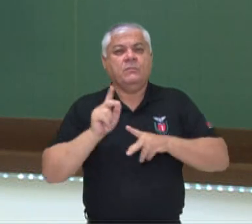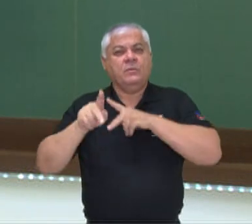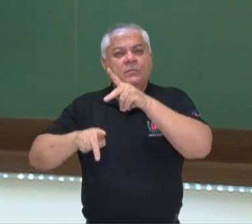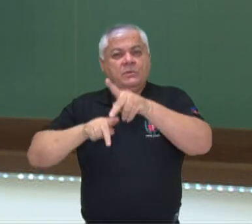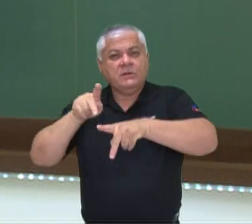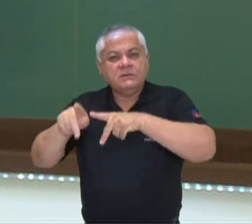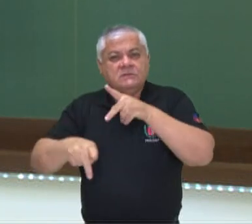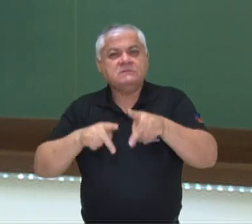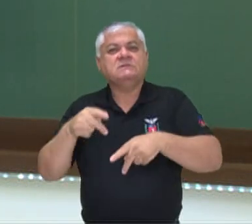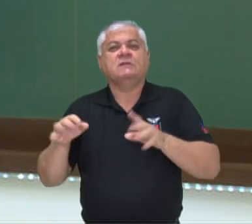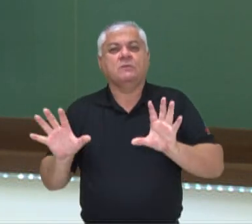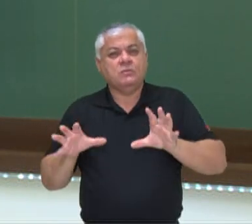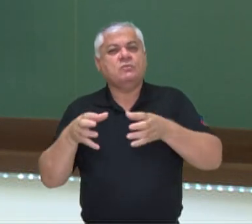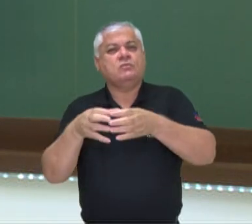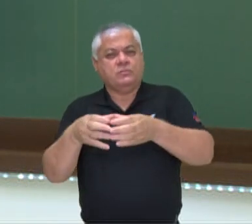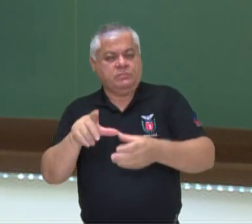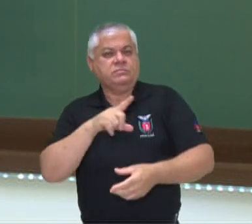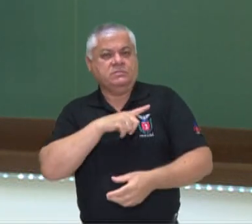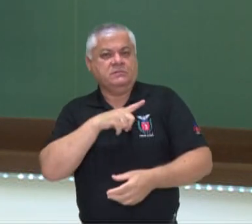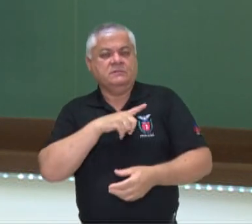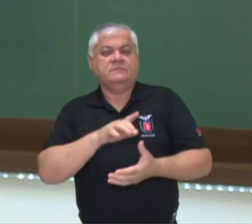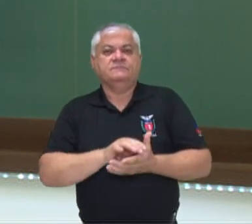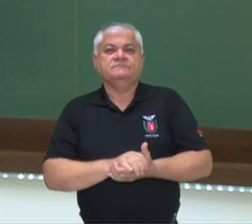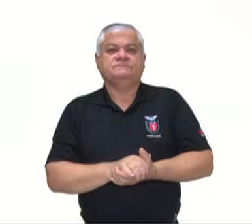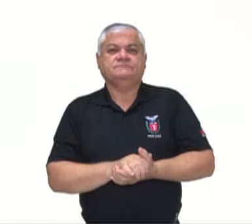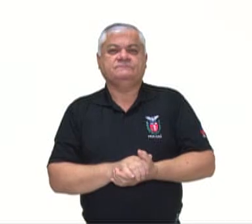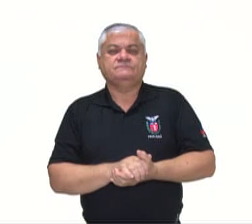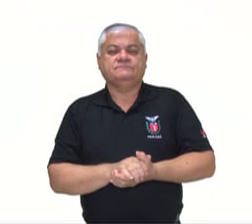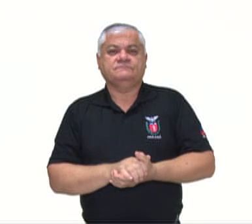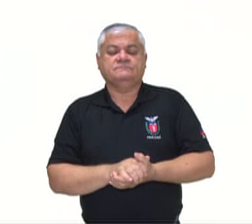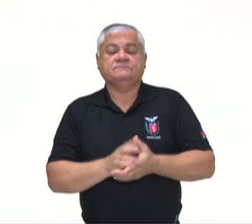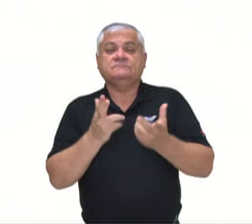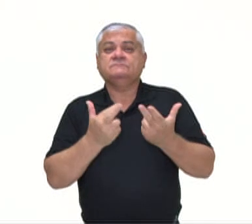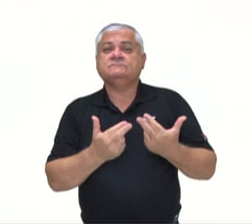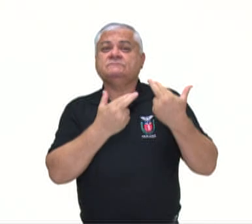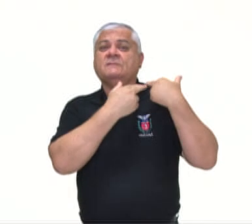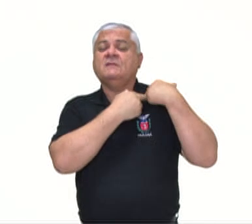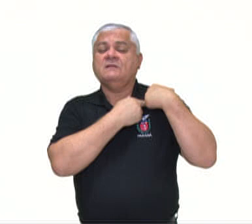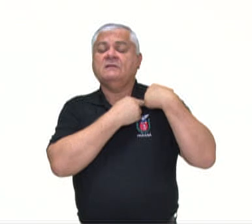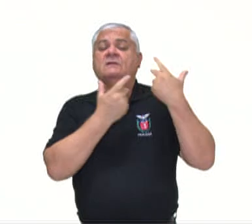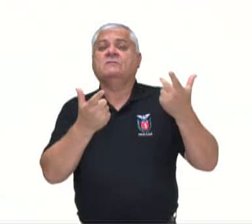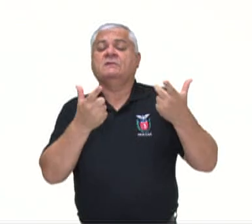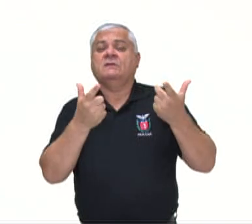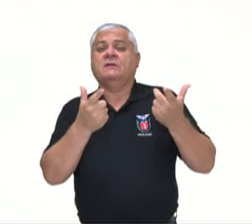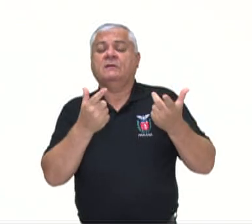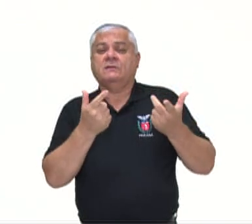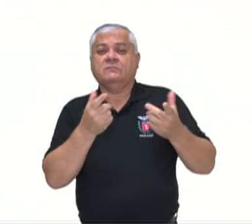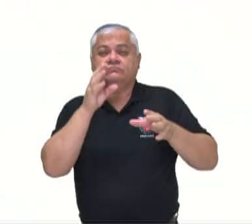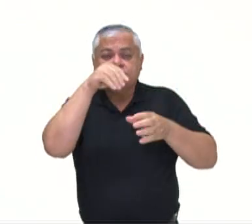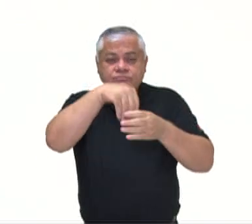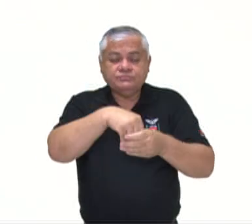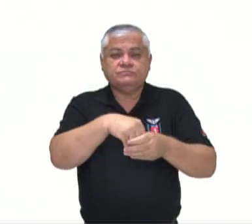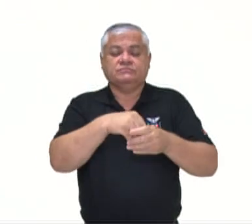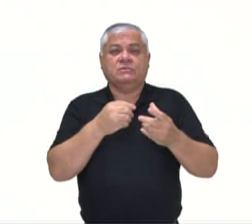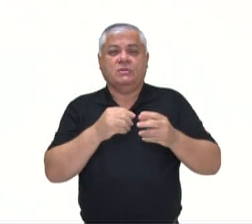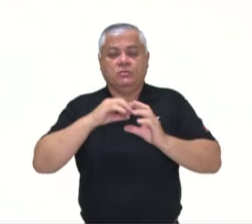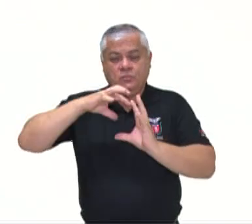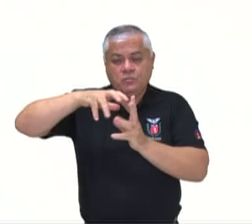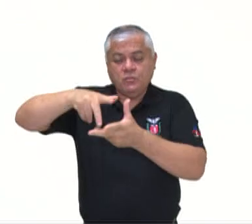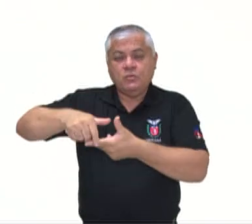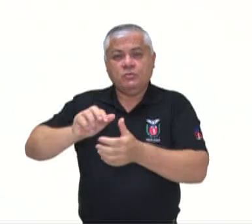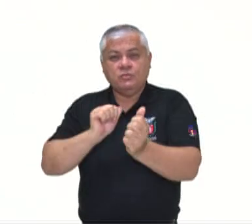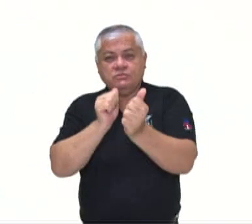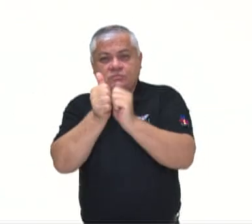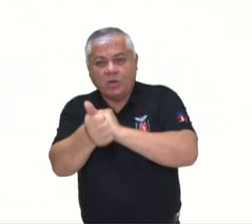um determinado grupo populacional. Os grandes responsáveis pela introdução da modalidade no mundo